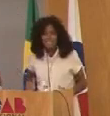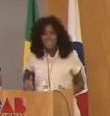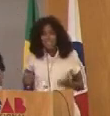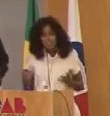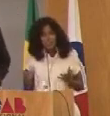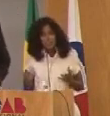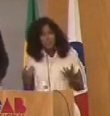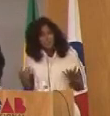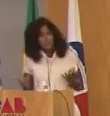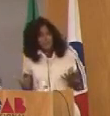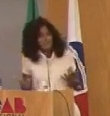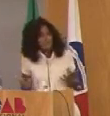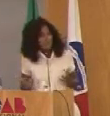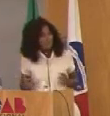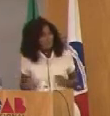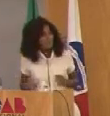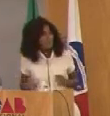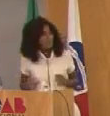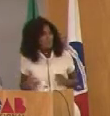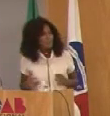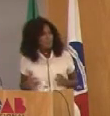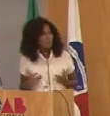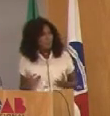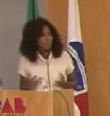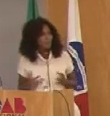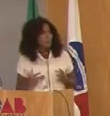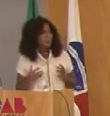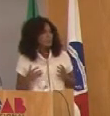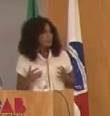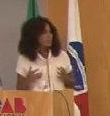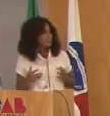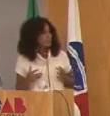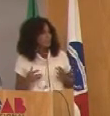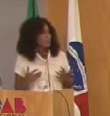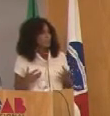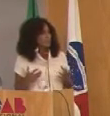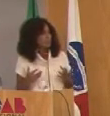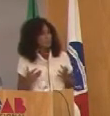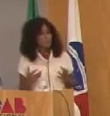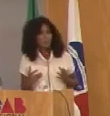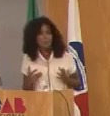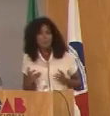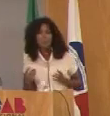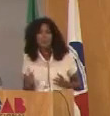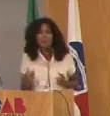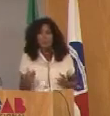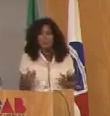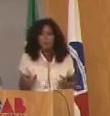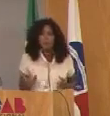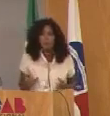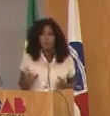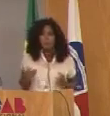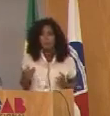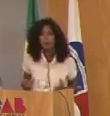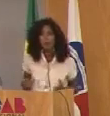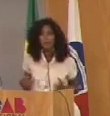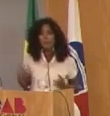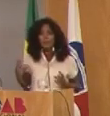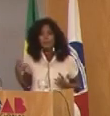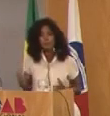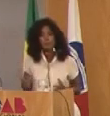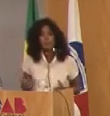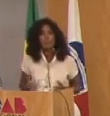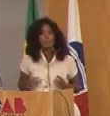E é isso, eu quero finalizar lembrando e declarando que esse poema é um poema em